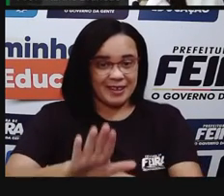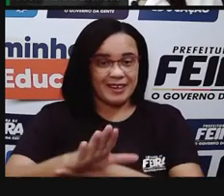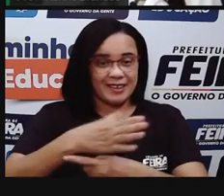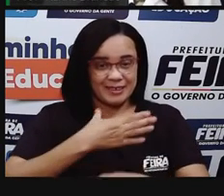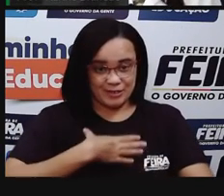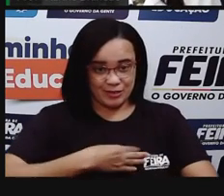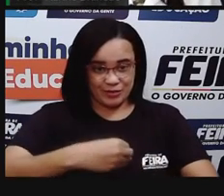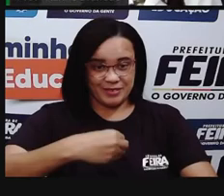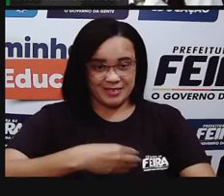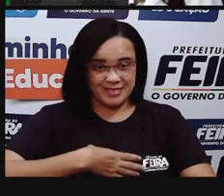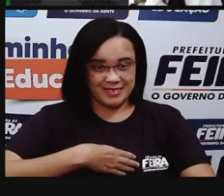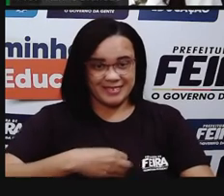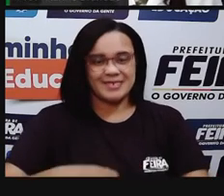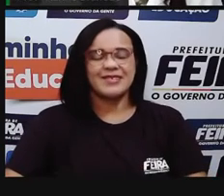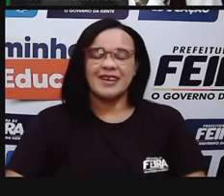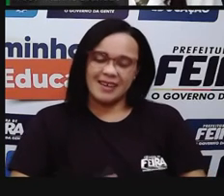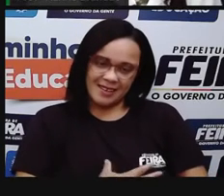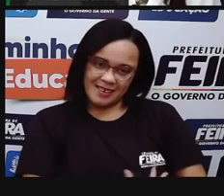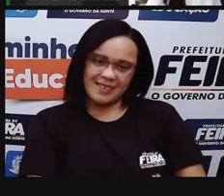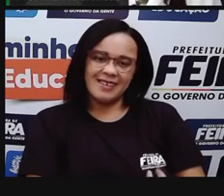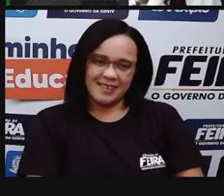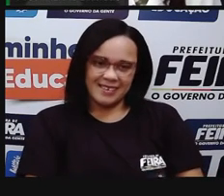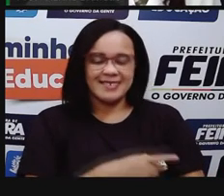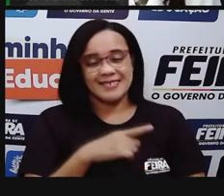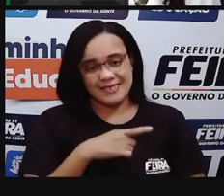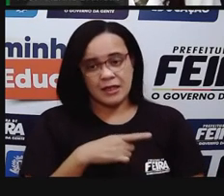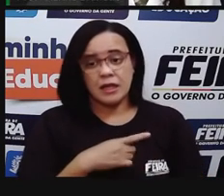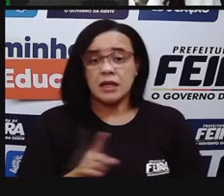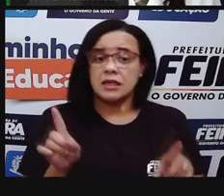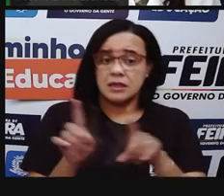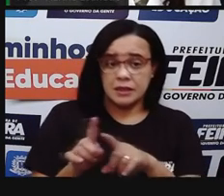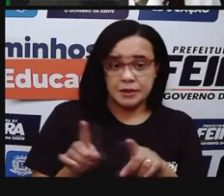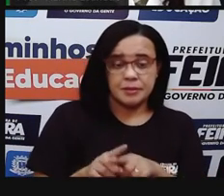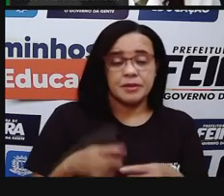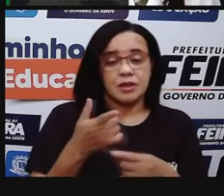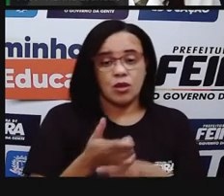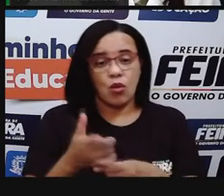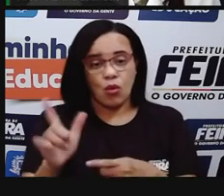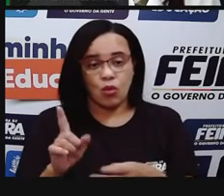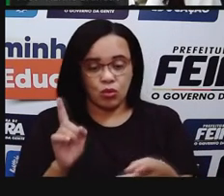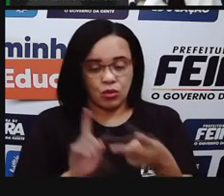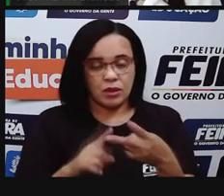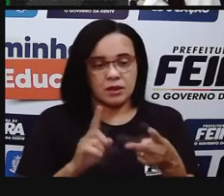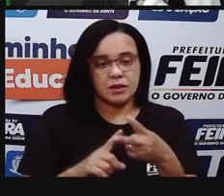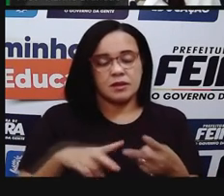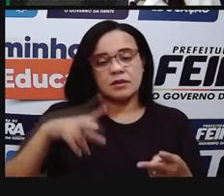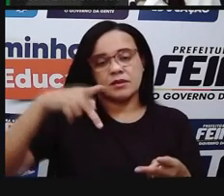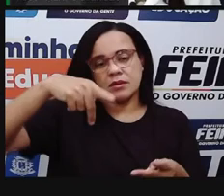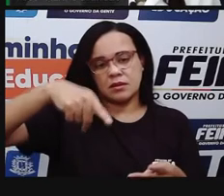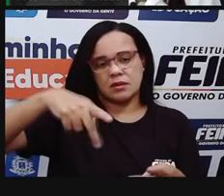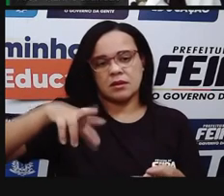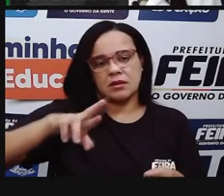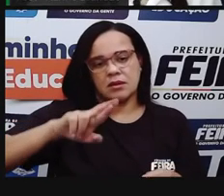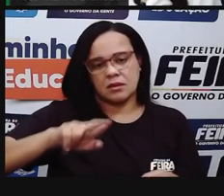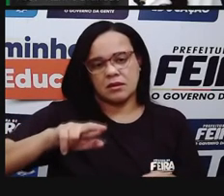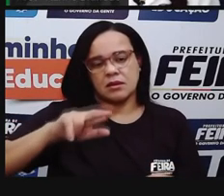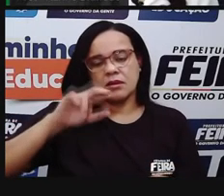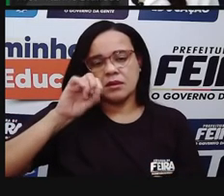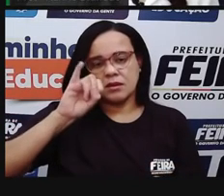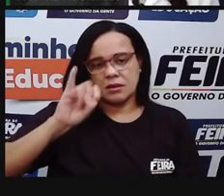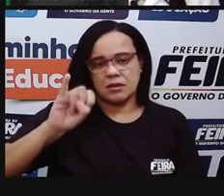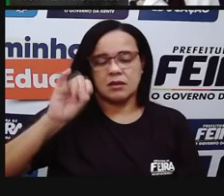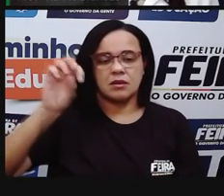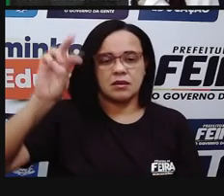bom? Além disso, nós estamos aqui, ó, na ordem primata. Os primatas, eles têm